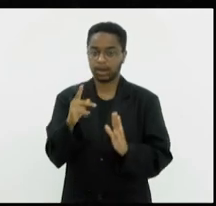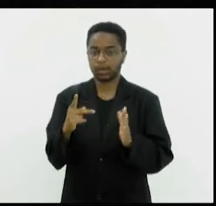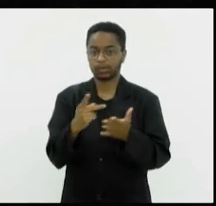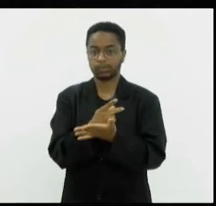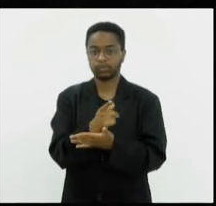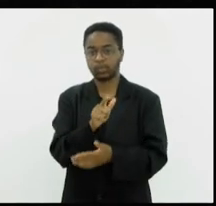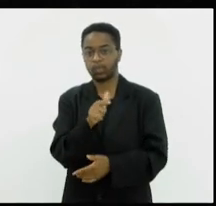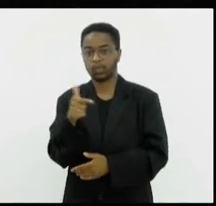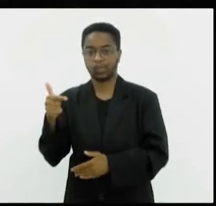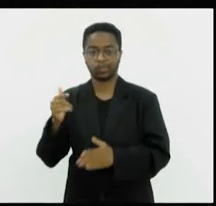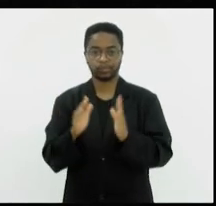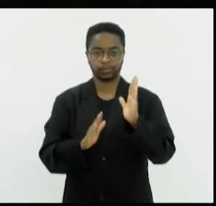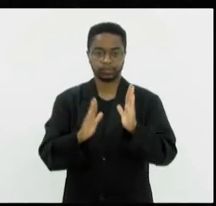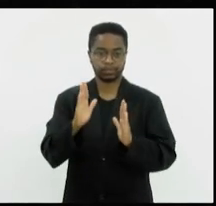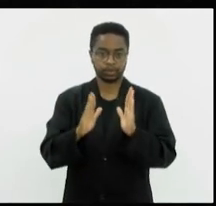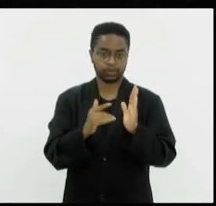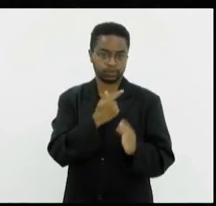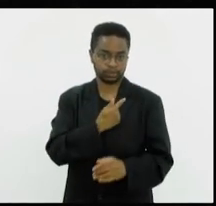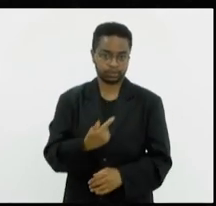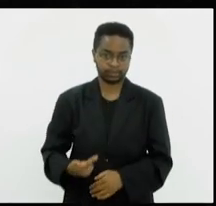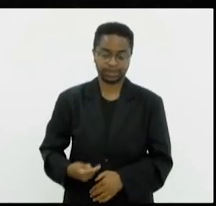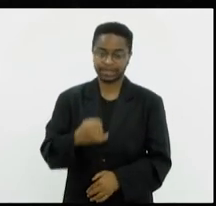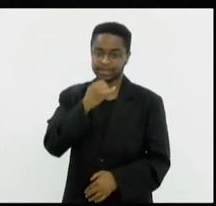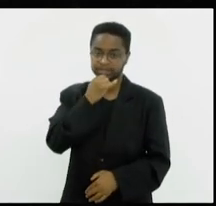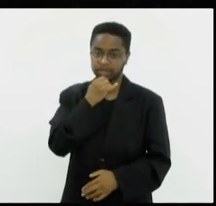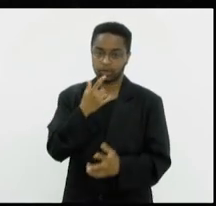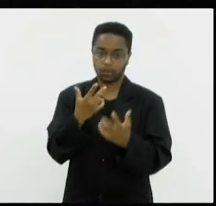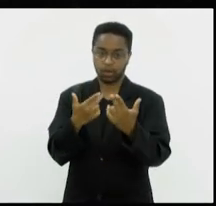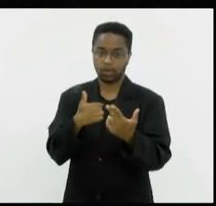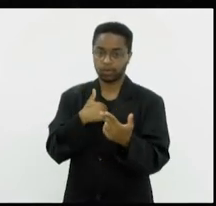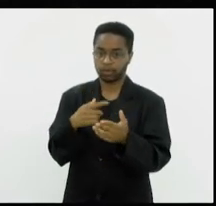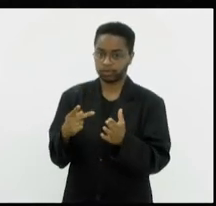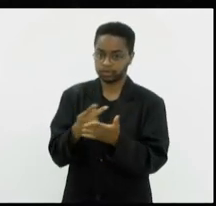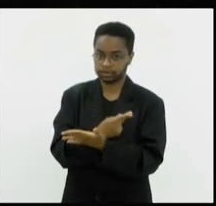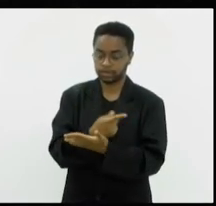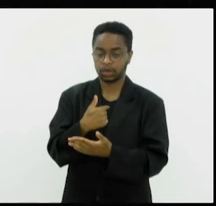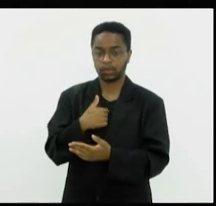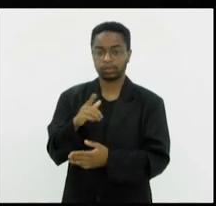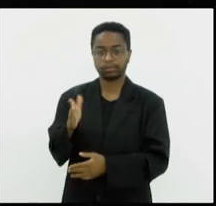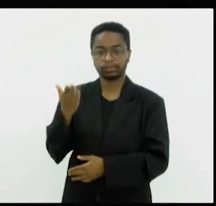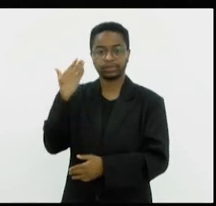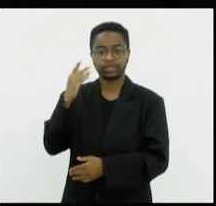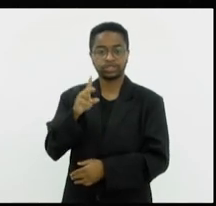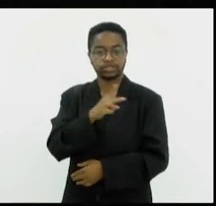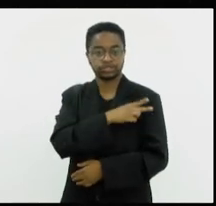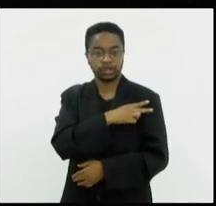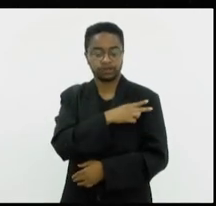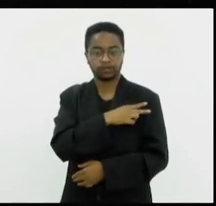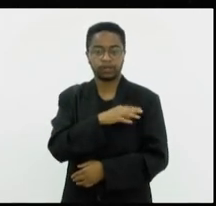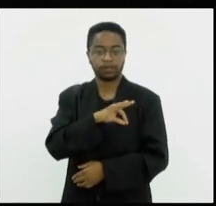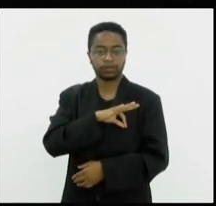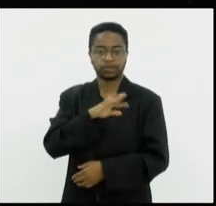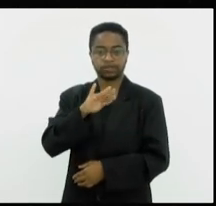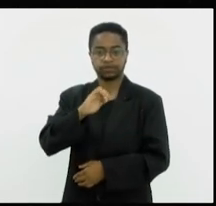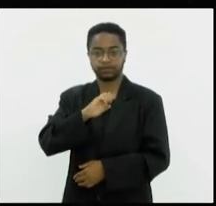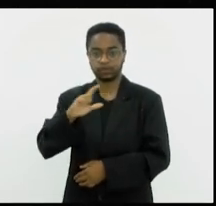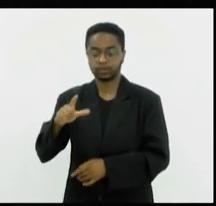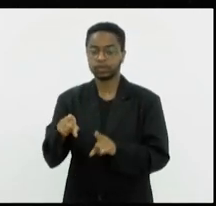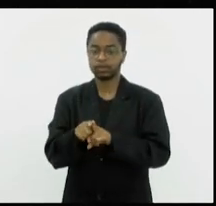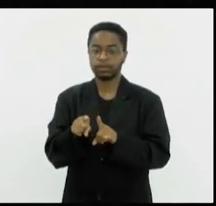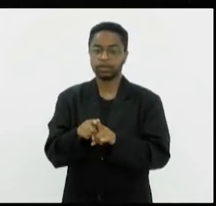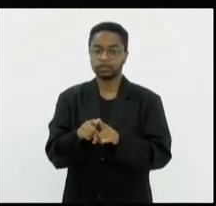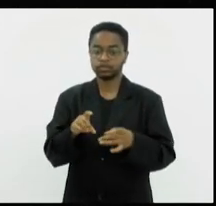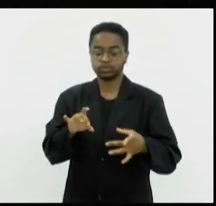em outros governos como aconteceu comigo em que eu era da Polícia Civil estava subordinada a uma